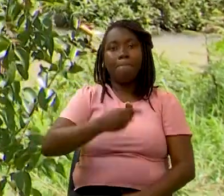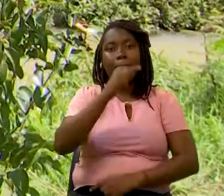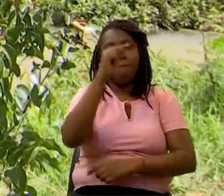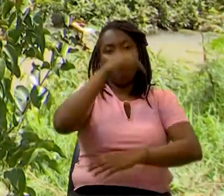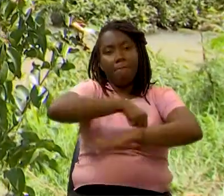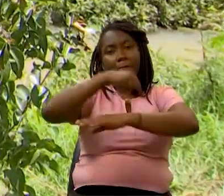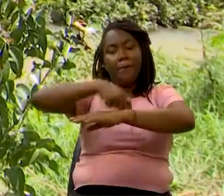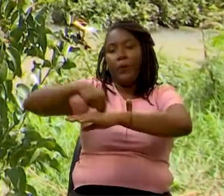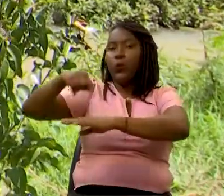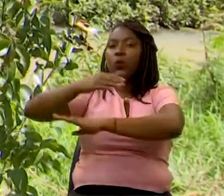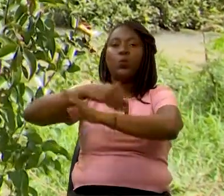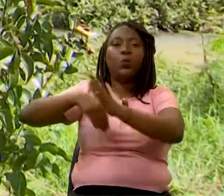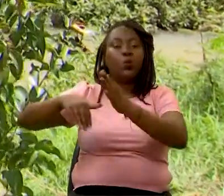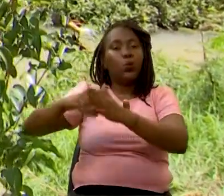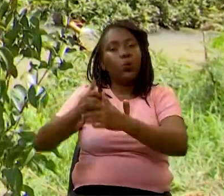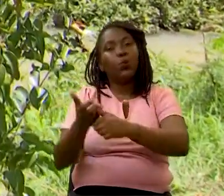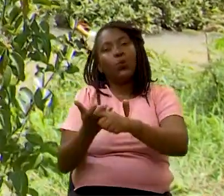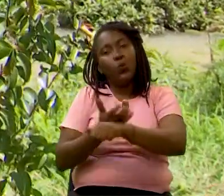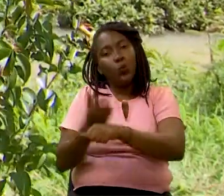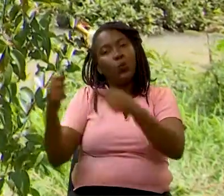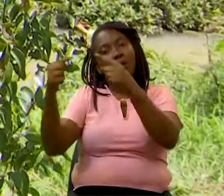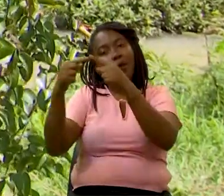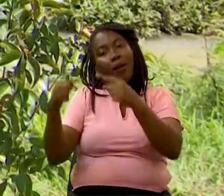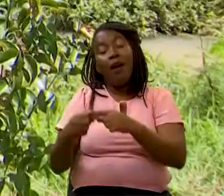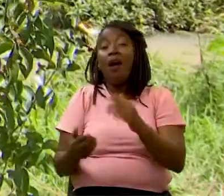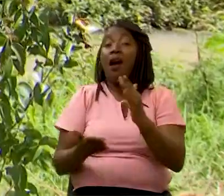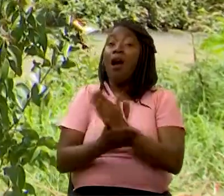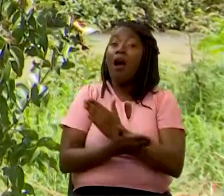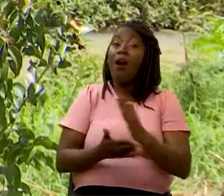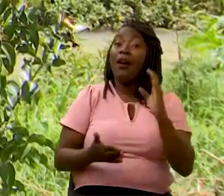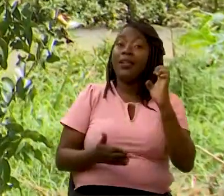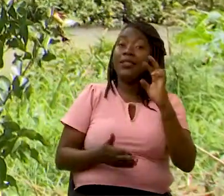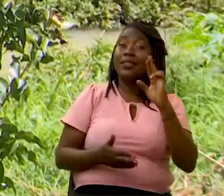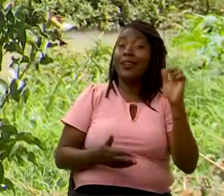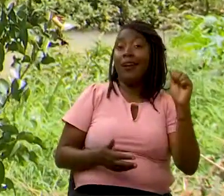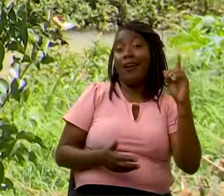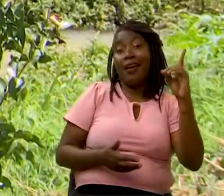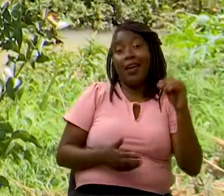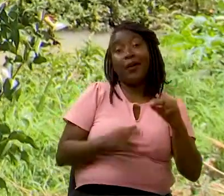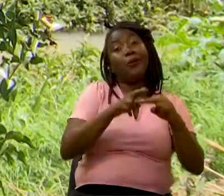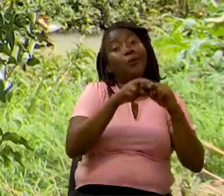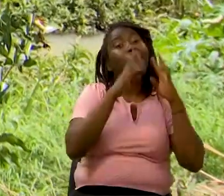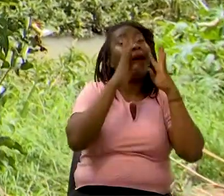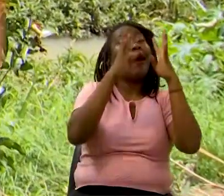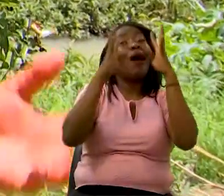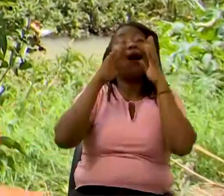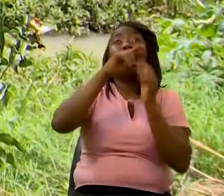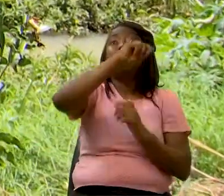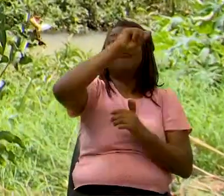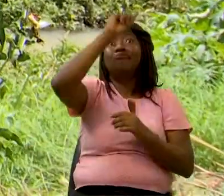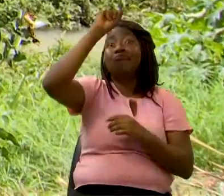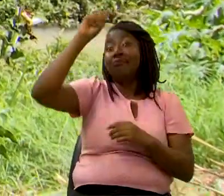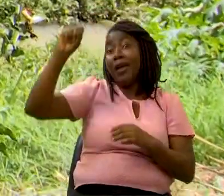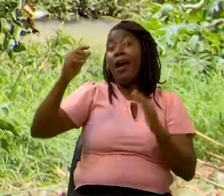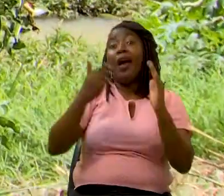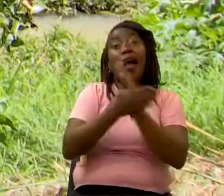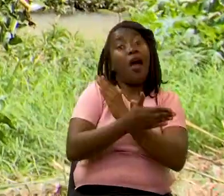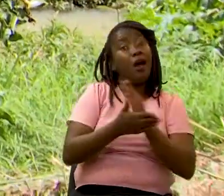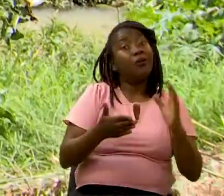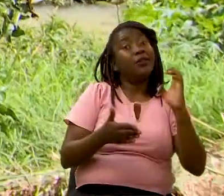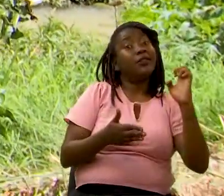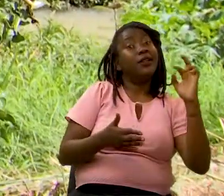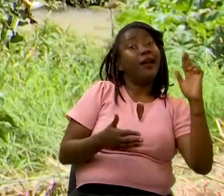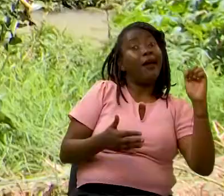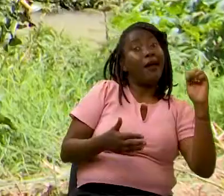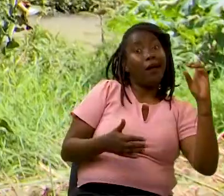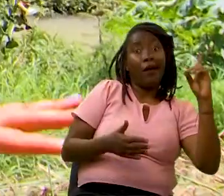plantadas. Então, tudo de Mata Atlântica, algumas de Cerrado, porque a gente atende o município inteiro, então tem regiões de Cerrado no município de Campinas,